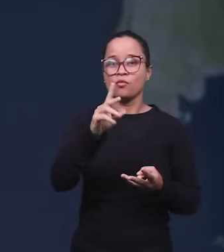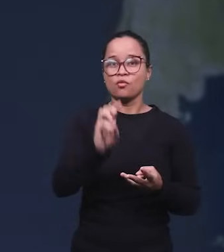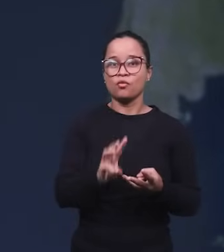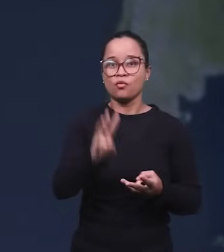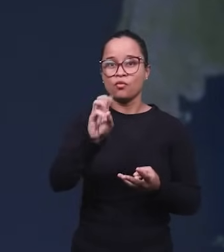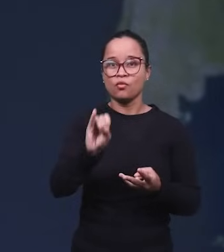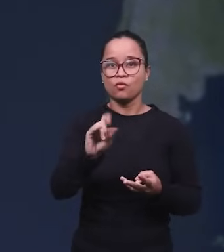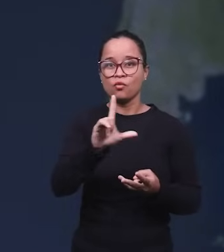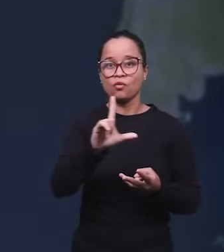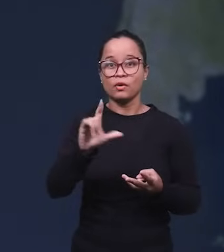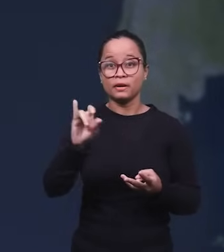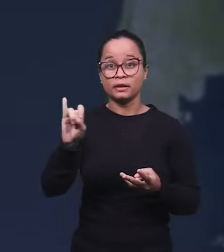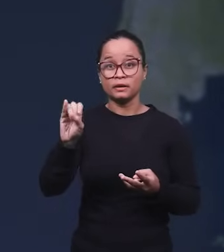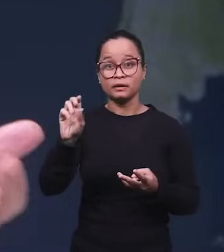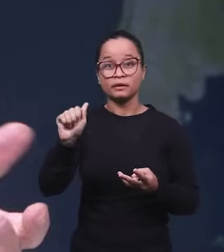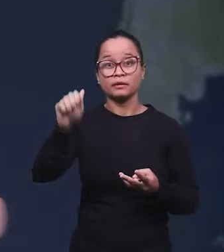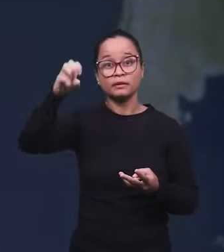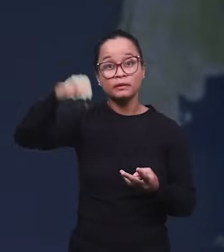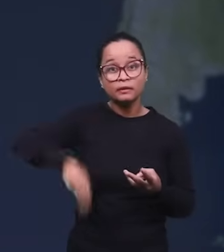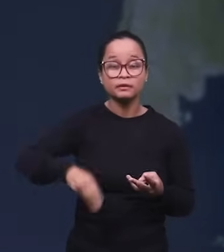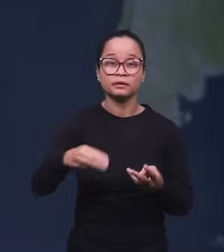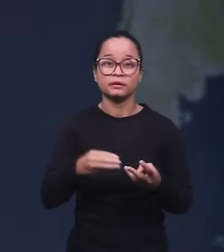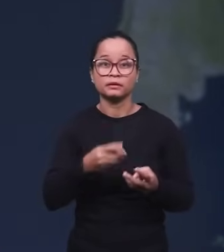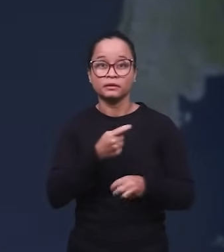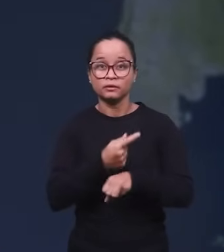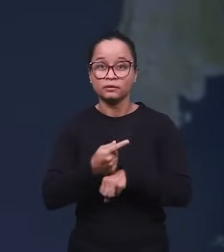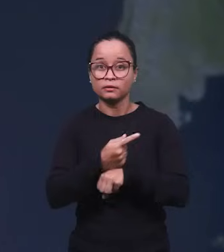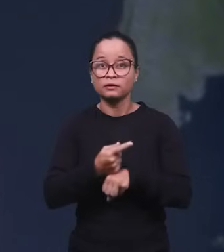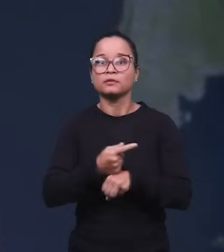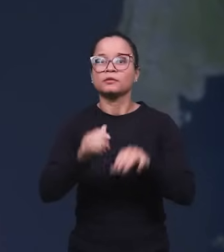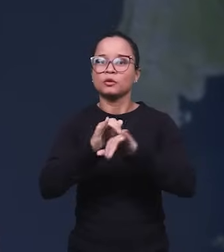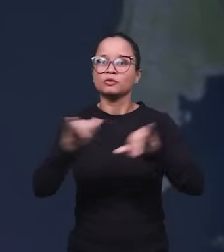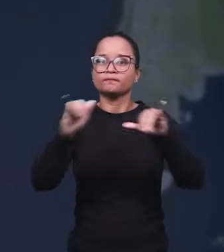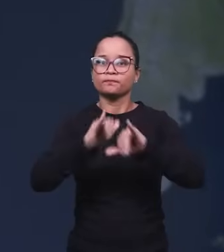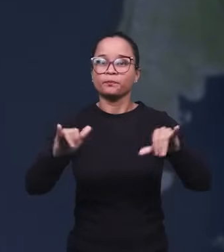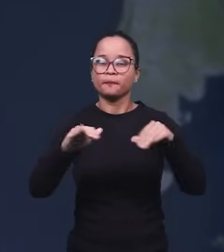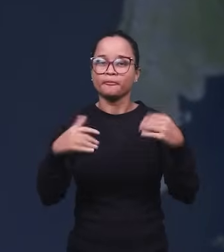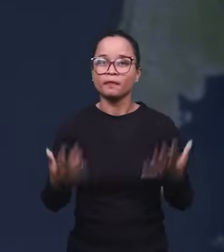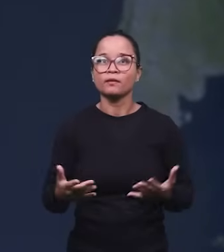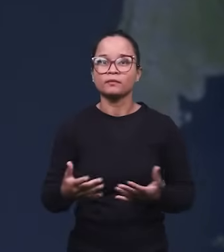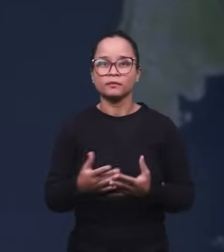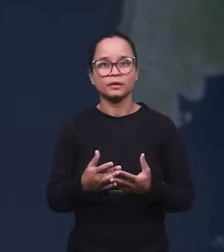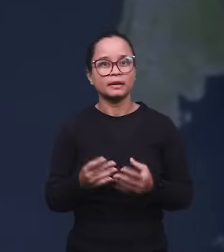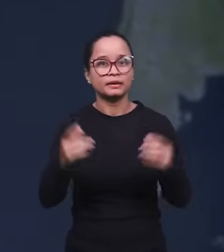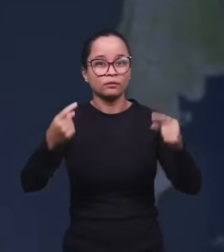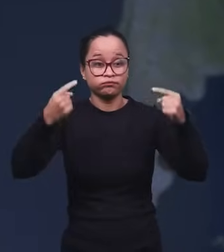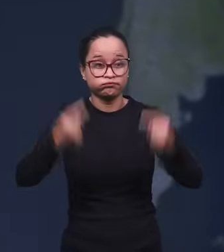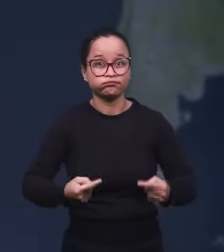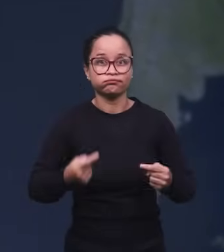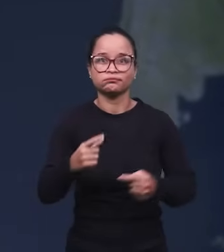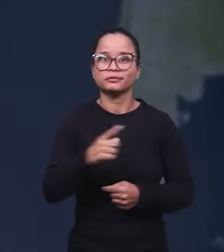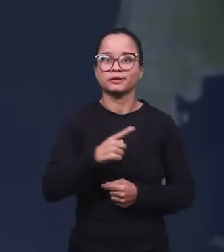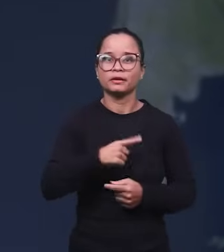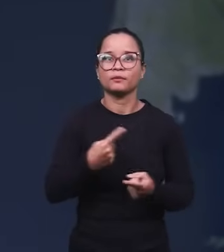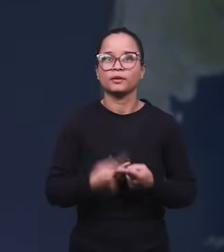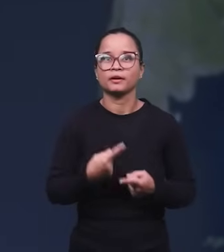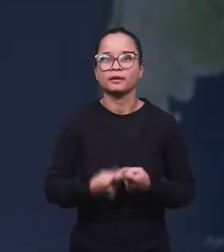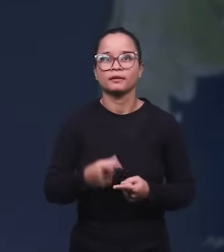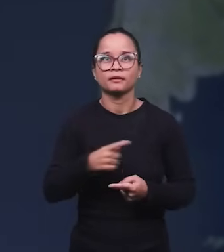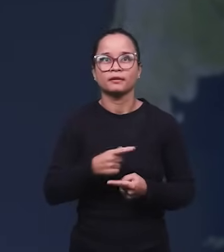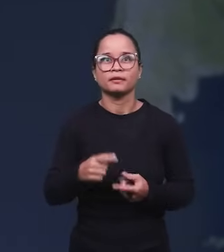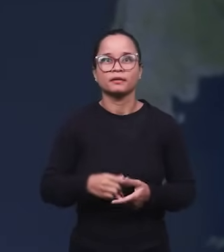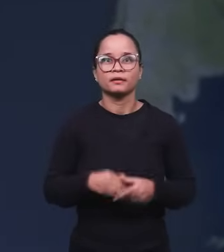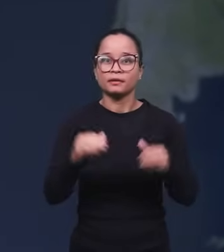de transmissão, além dos demais colaboradores que trabalham com eles. Então isso para nós ainda é um desafio,